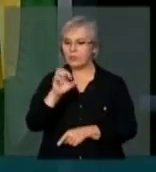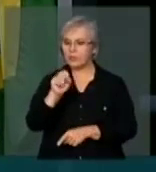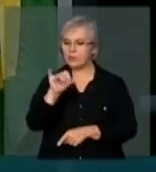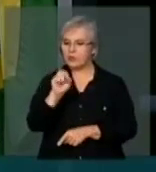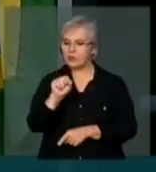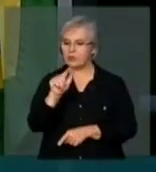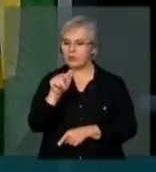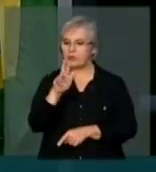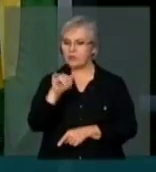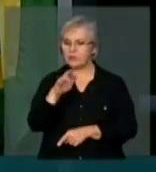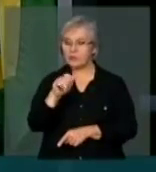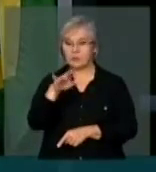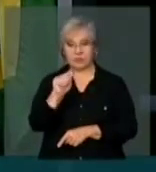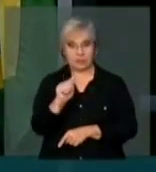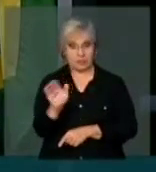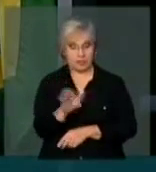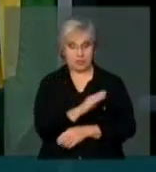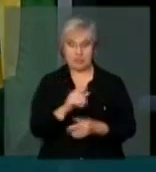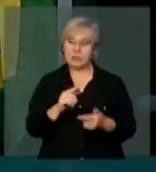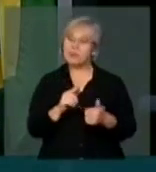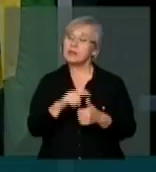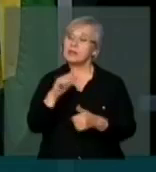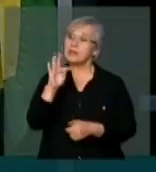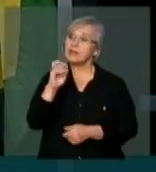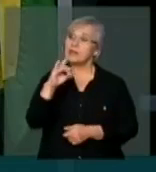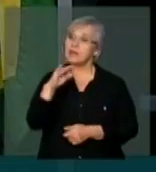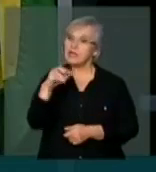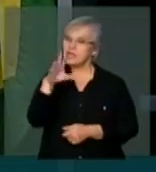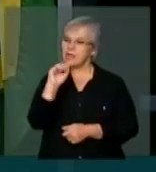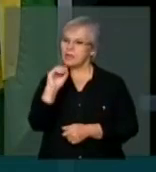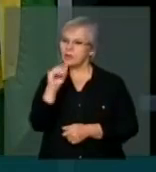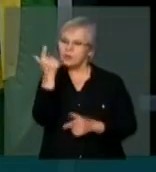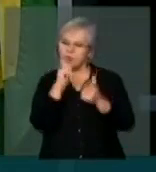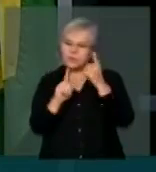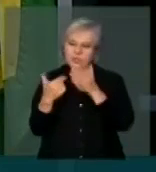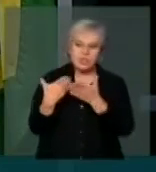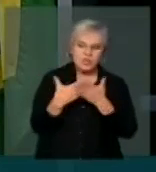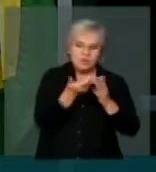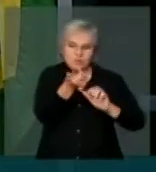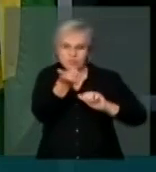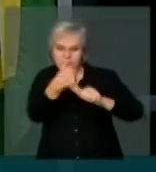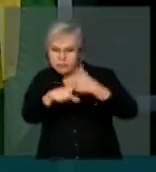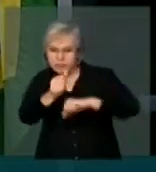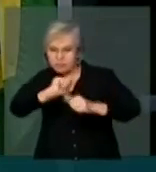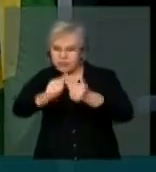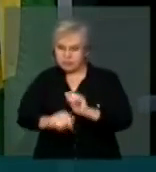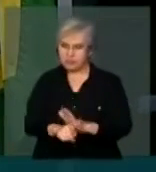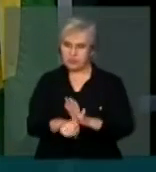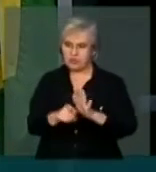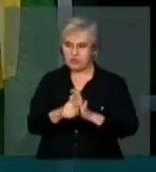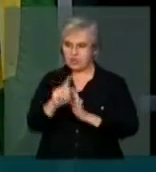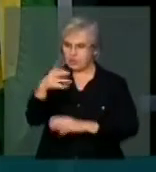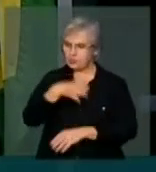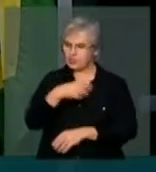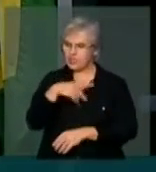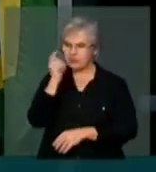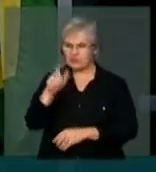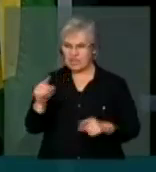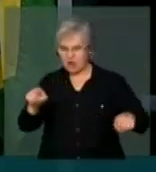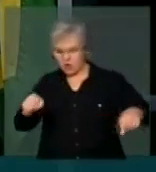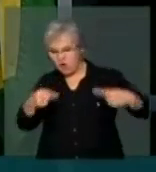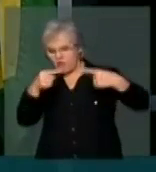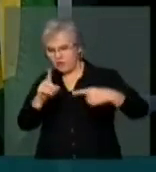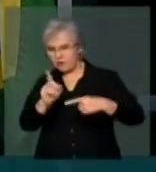grande negociador. Mesmo diante de uma ditadura, seu método não era o de confronto direto, mas